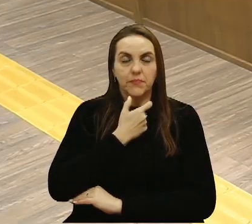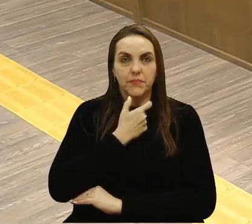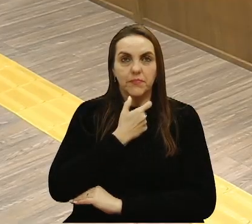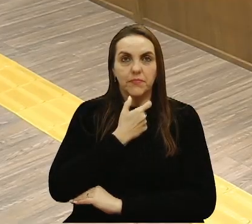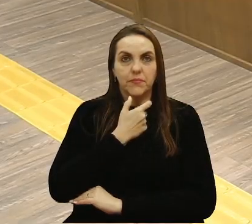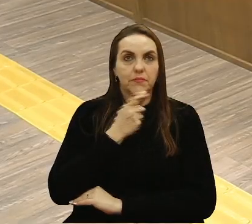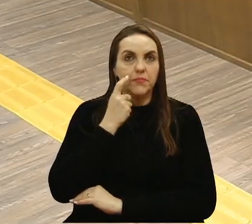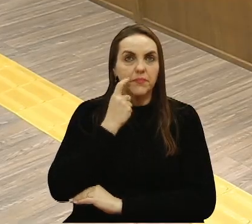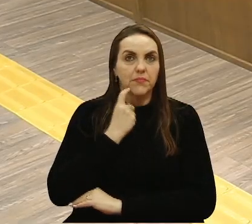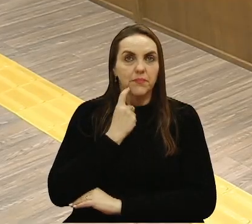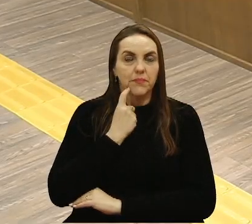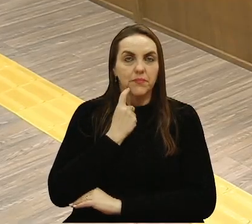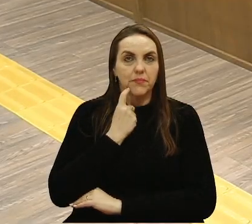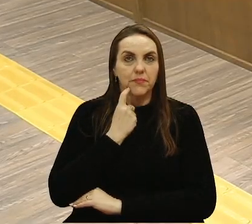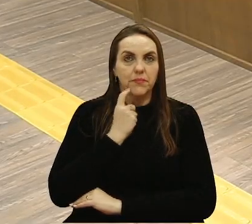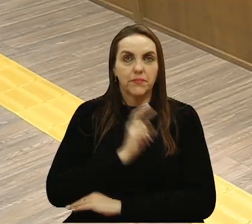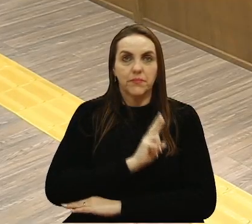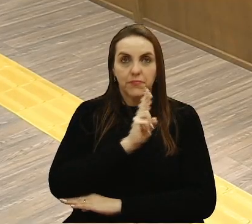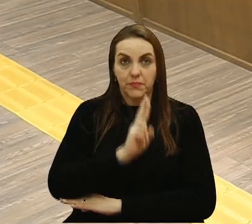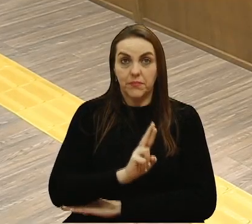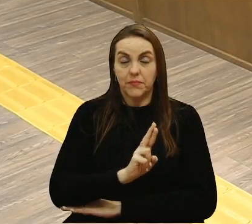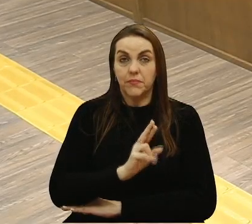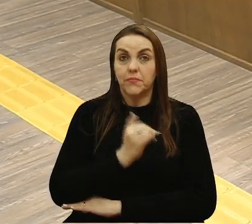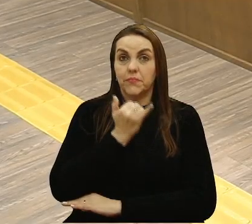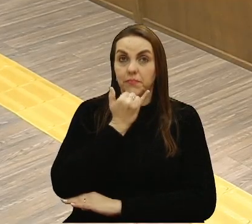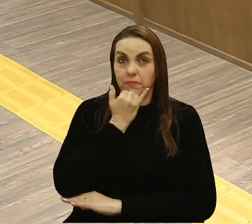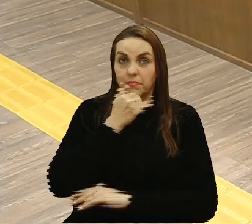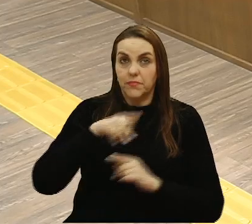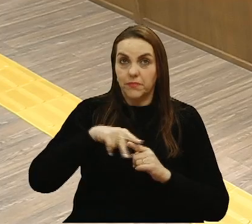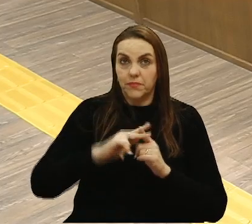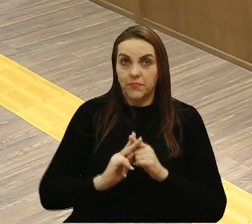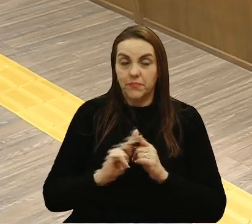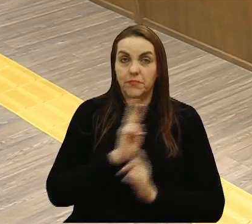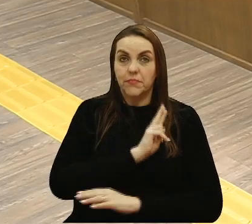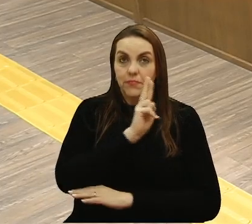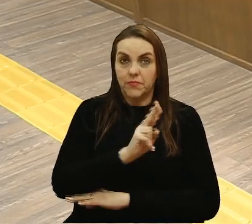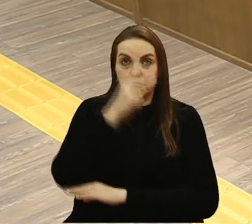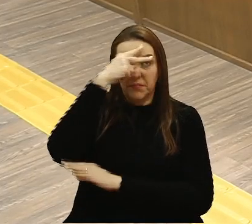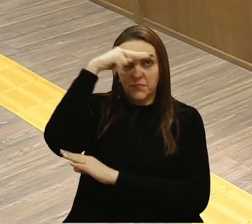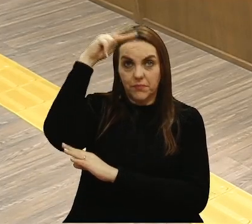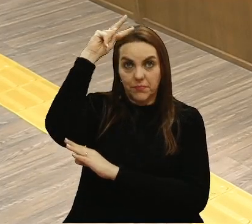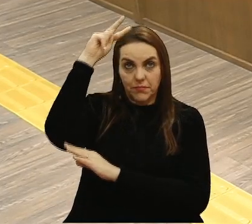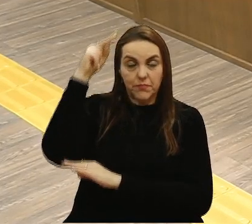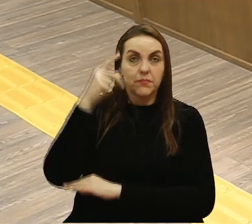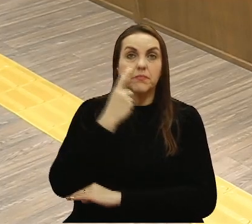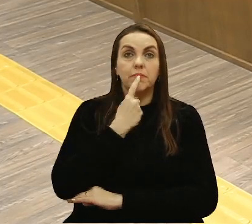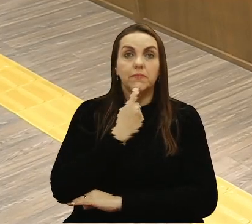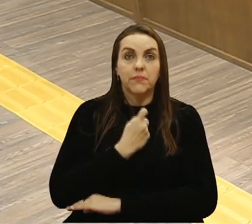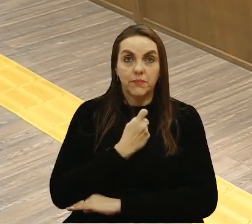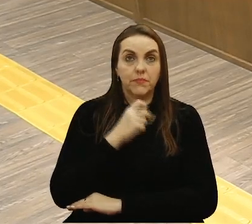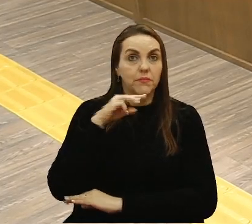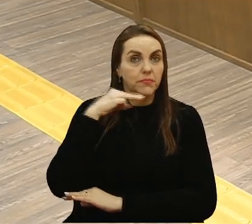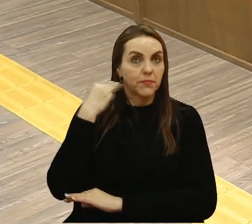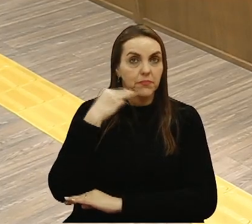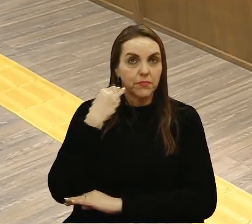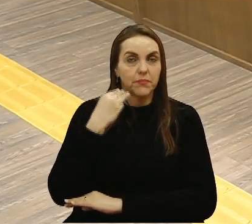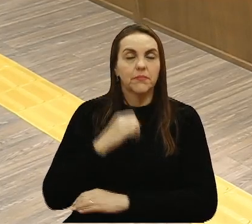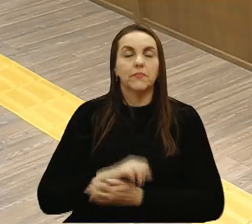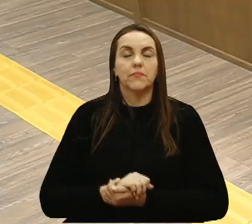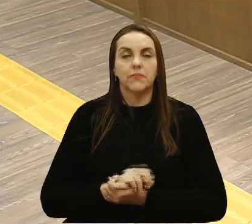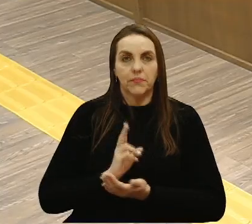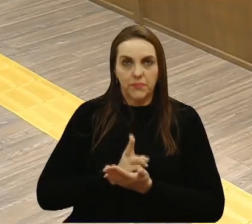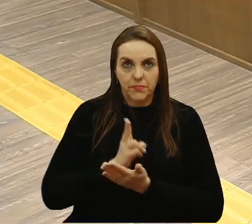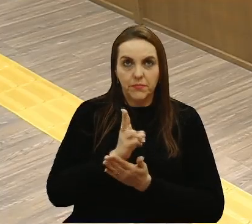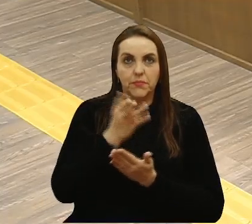Wagner Petrini. Em representação, só para corrigir, em representação, o vereador Edson da Rosa, Rose Frigeira e Marisol Santos.